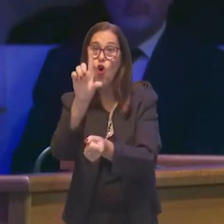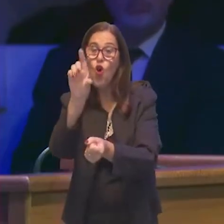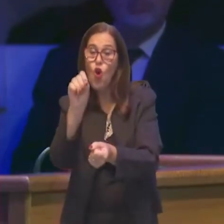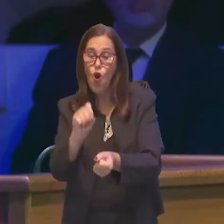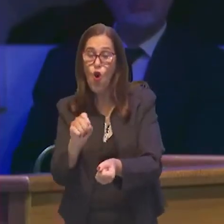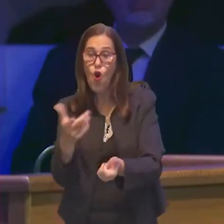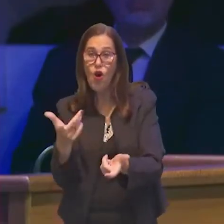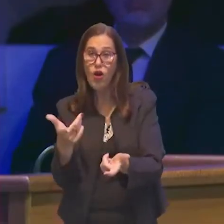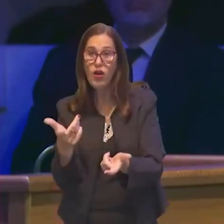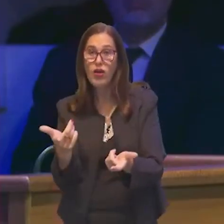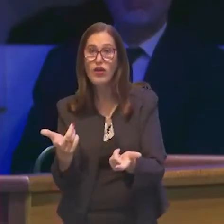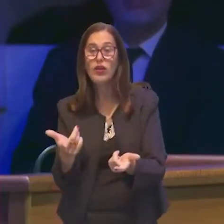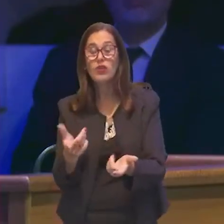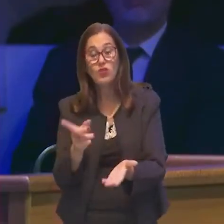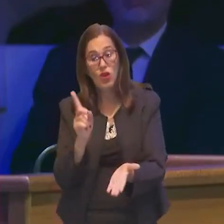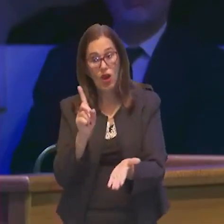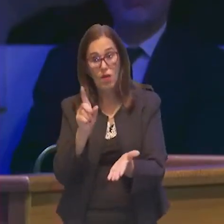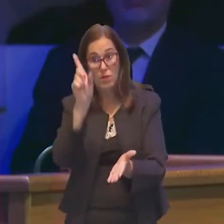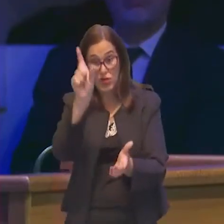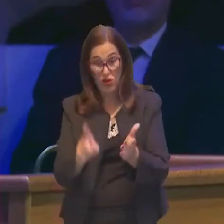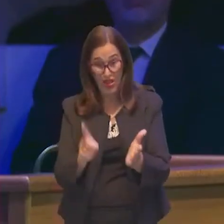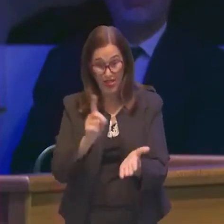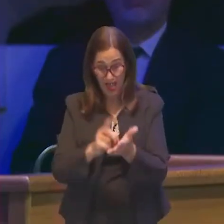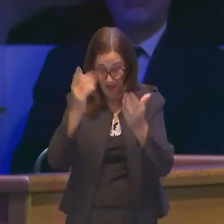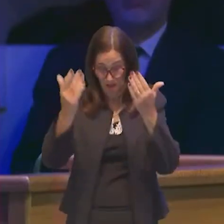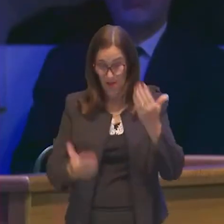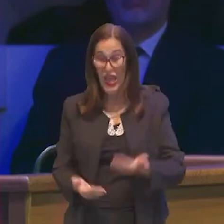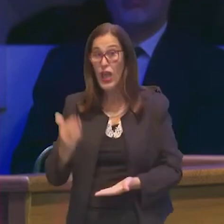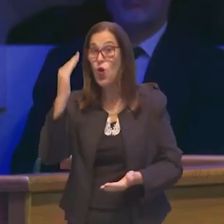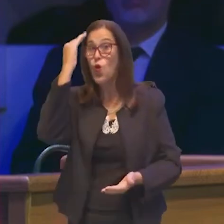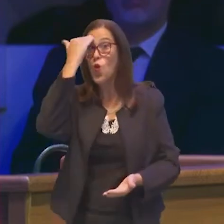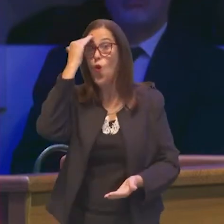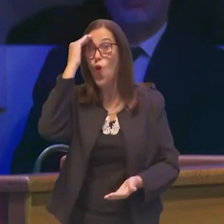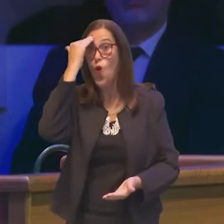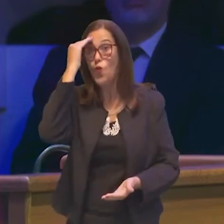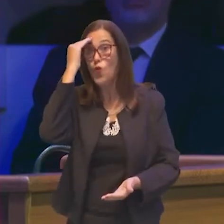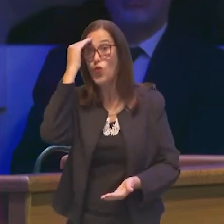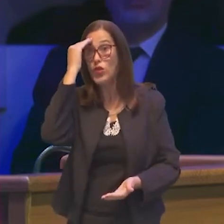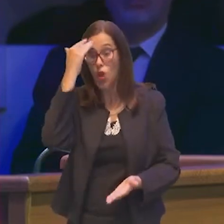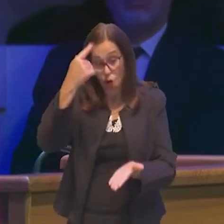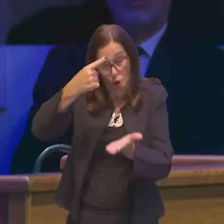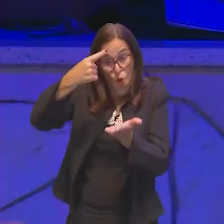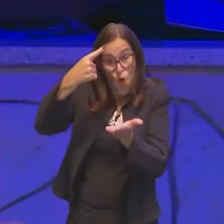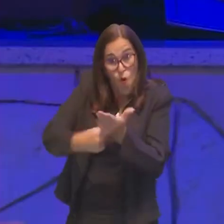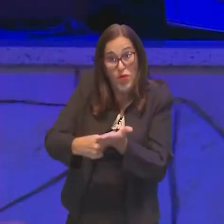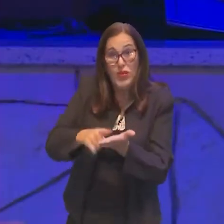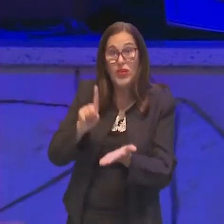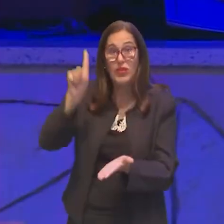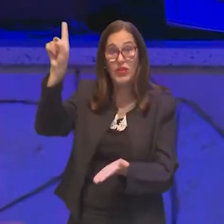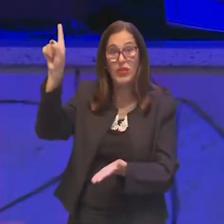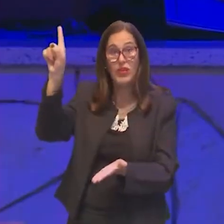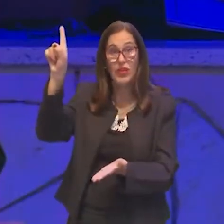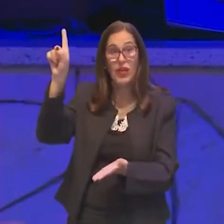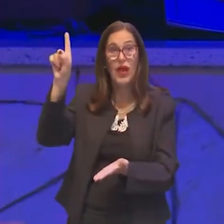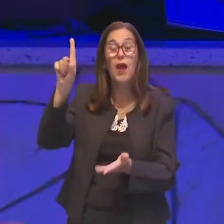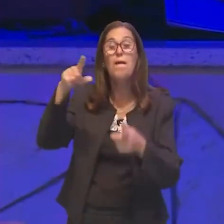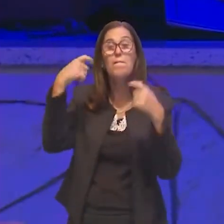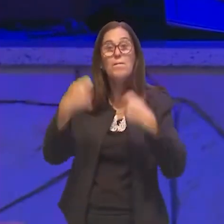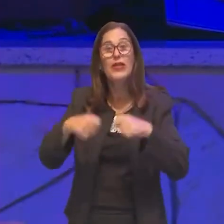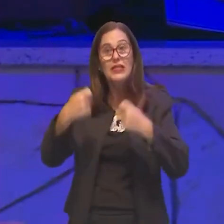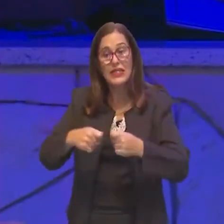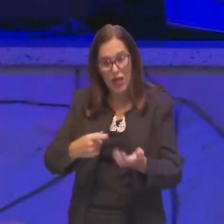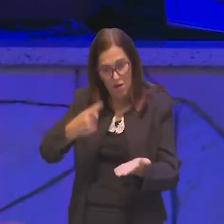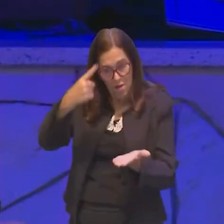alguém que deveria de fato servir e compreender que o seu comprometimento com Deus deveria ser